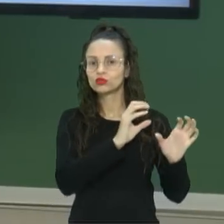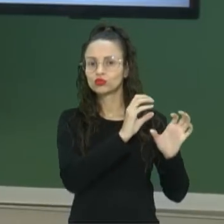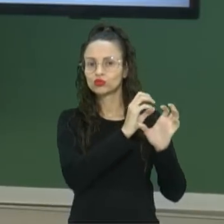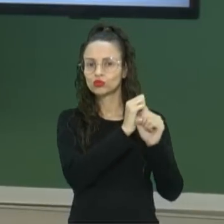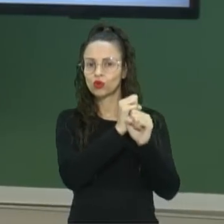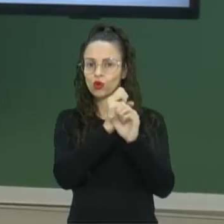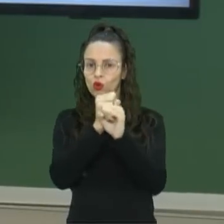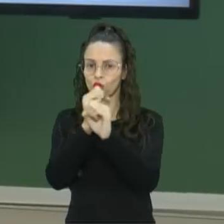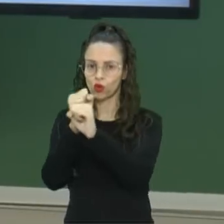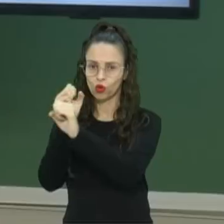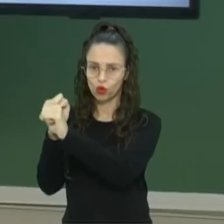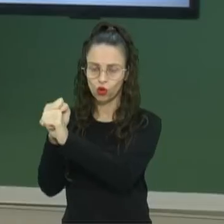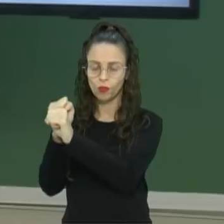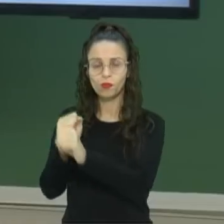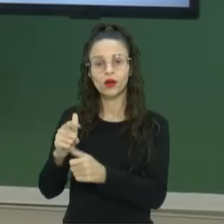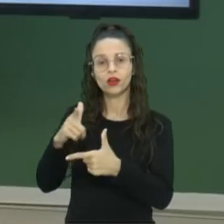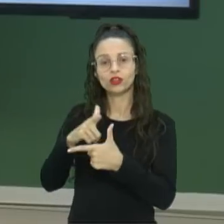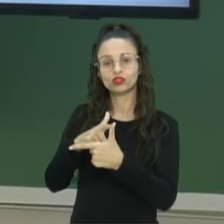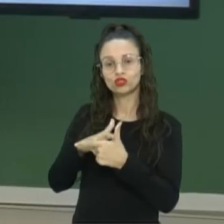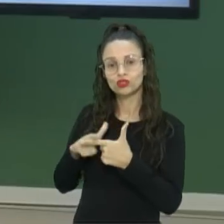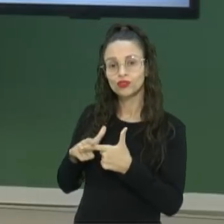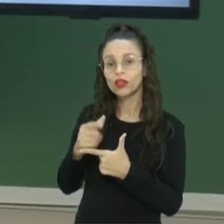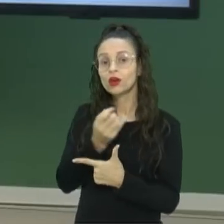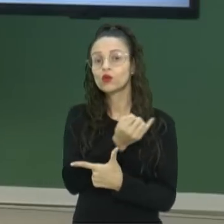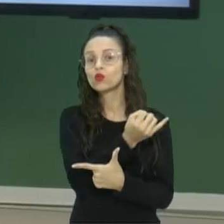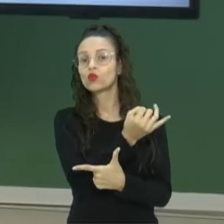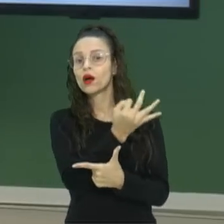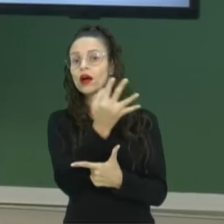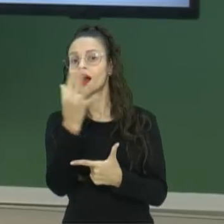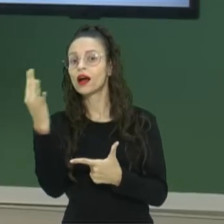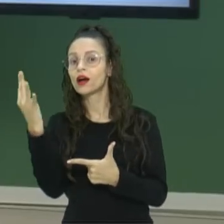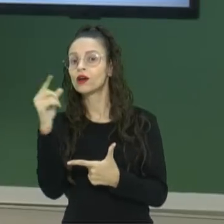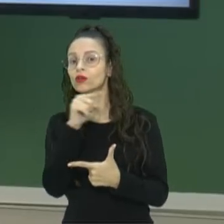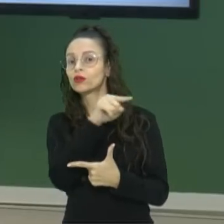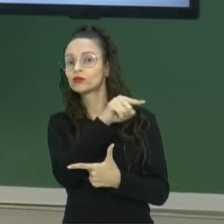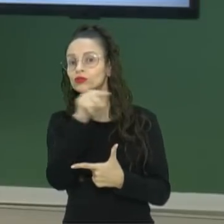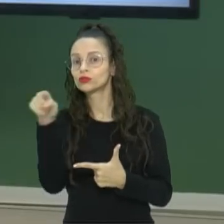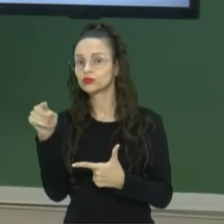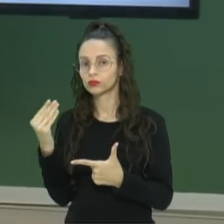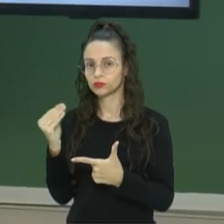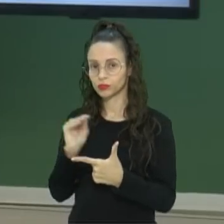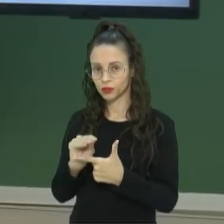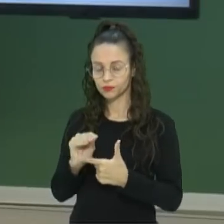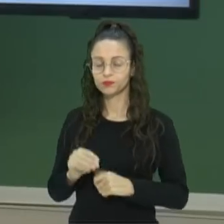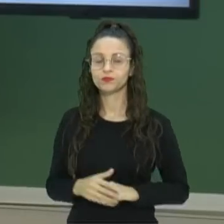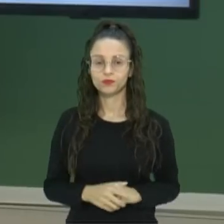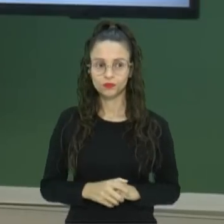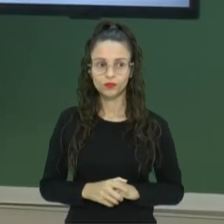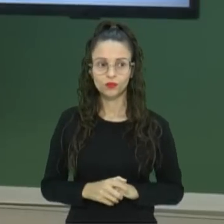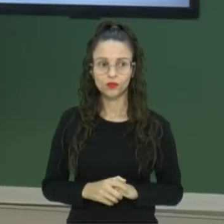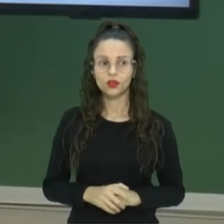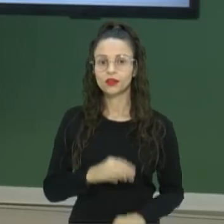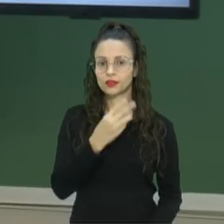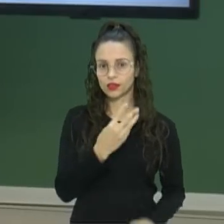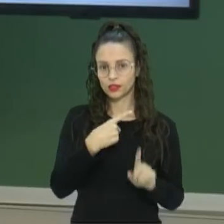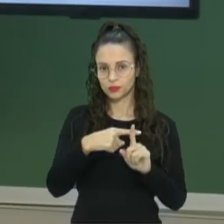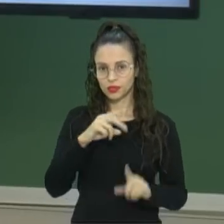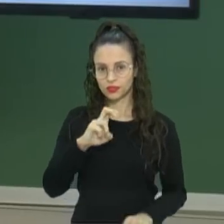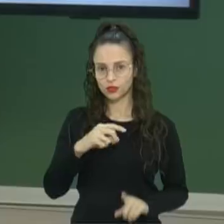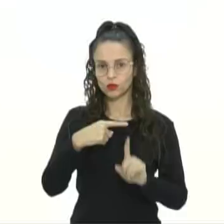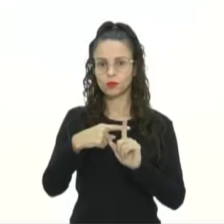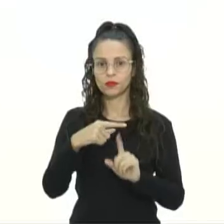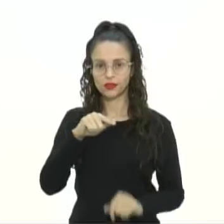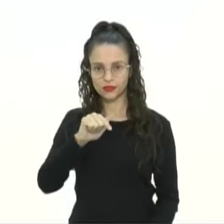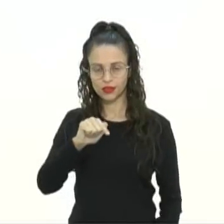todos os valores e divide pela quantidade de valores que você está somando. Então, ó, somado esses valores, ó, 3 mais 5